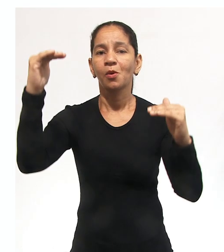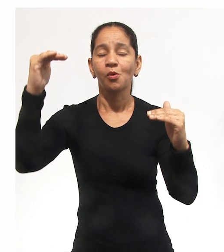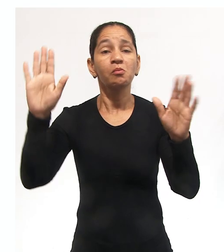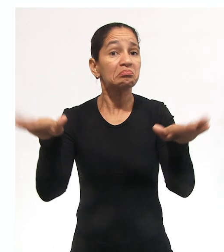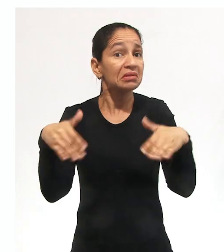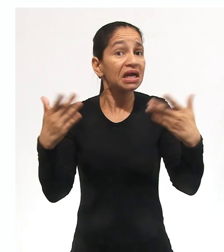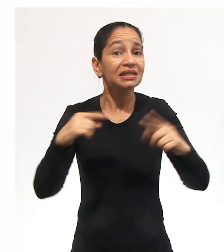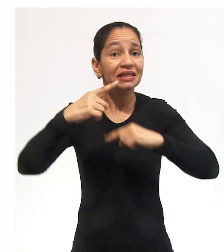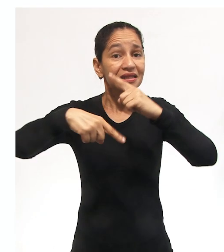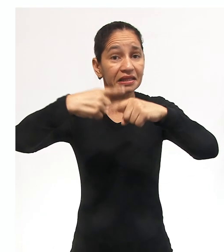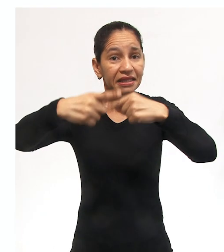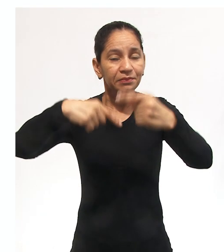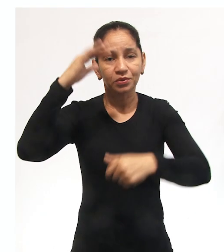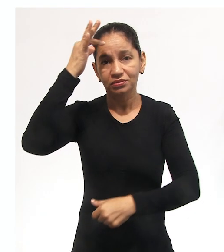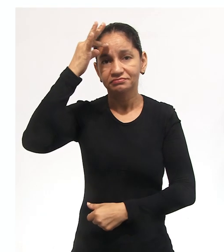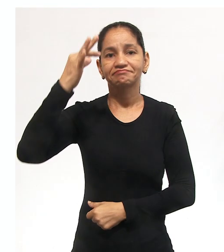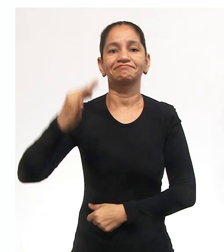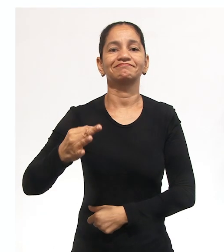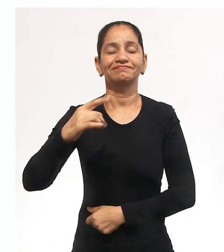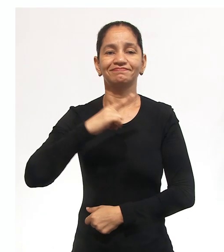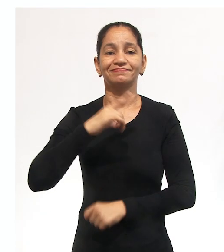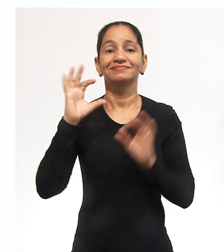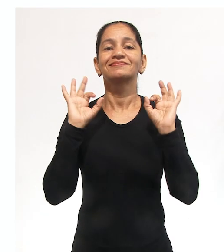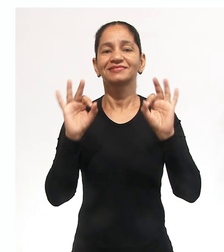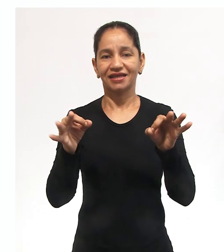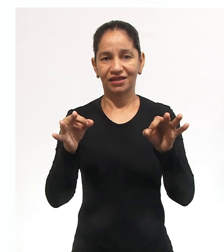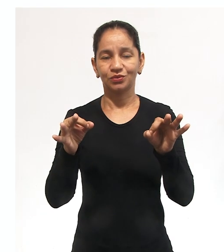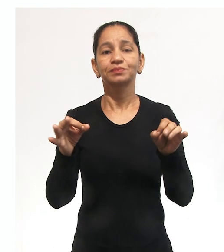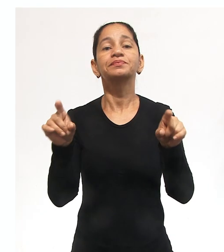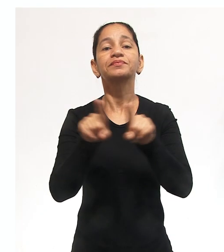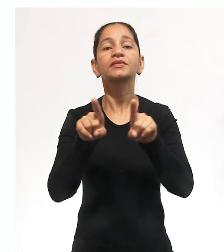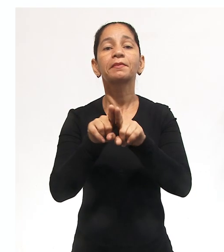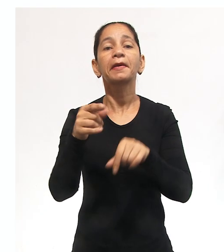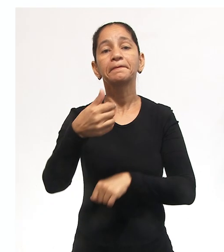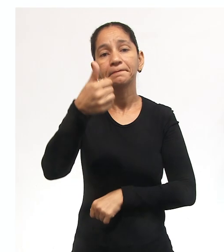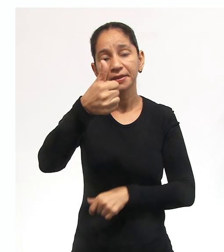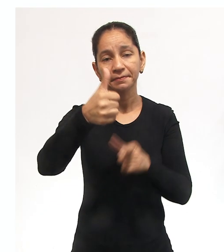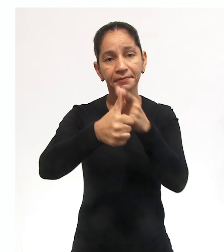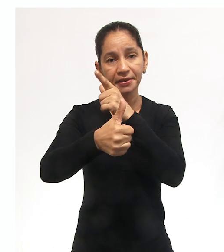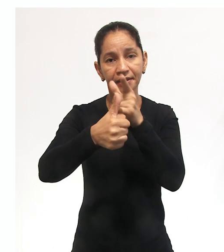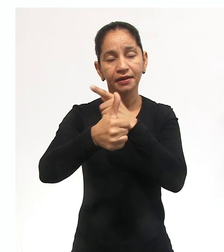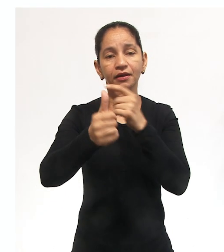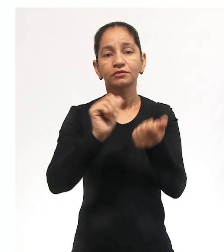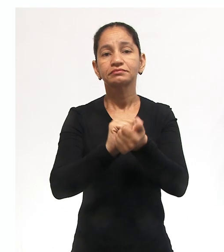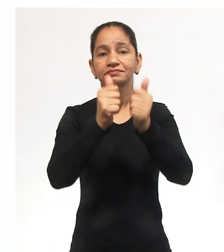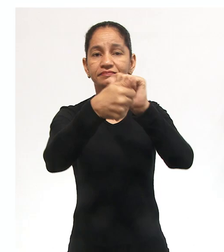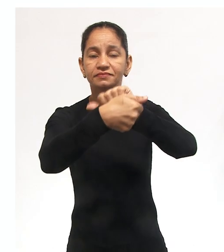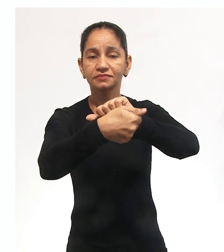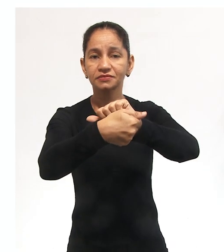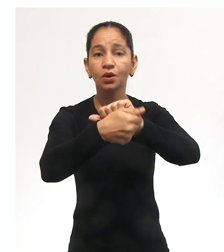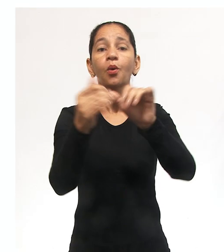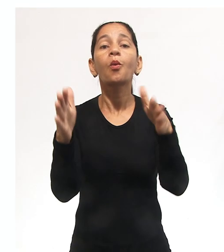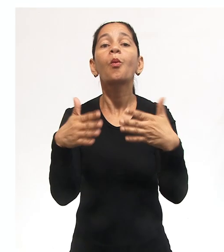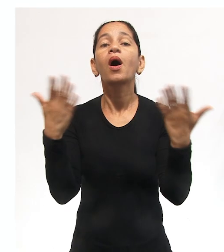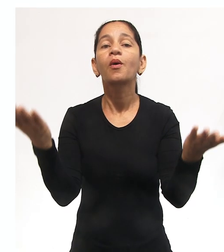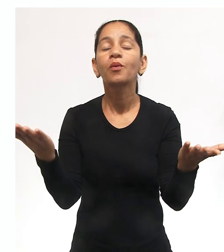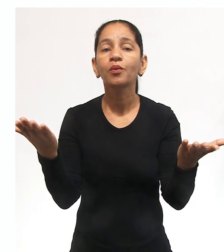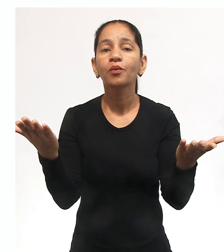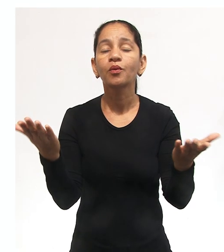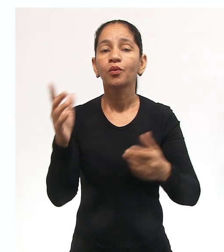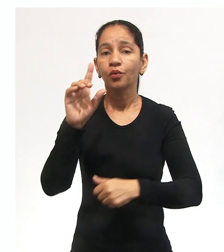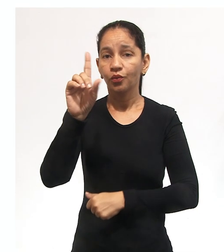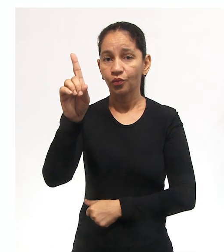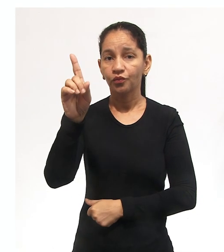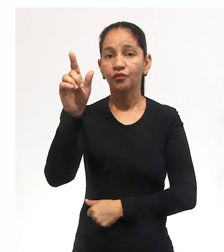minha decisão, né? Então, aqui nesse caso, a gente vai fazer a mudança, achar